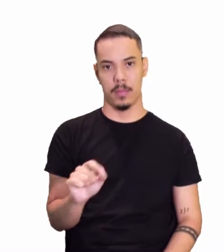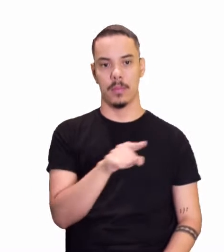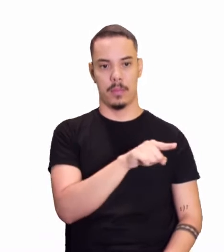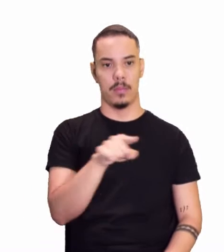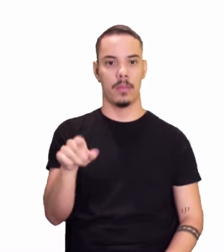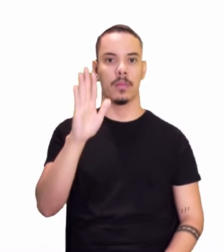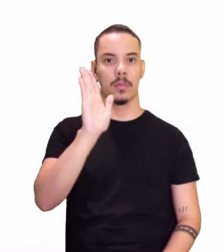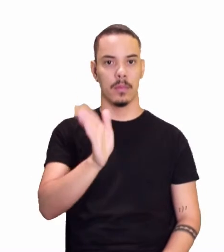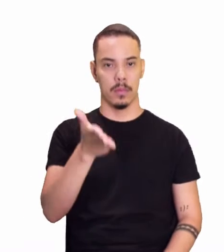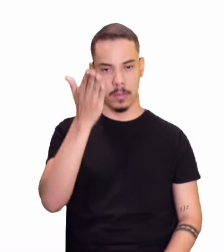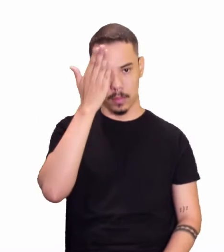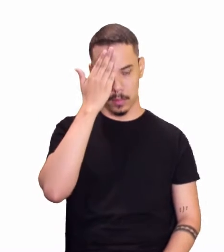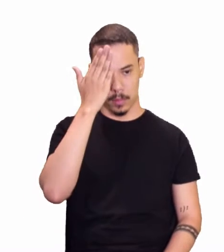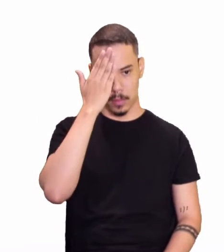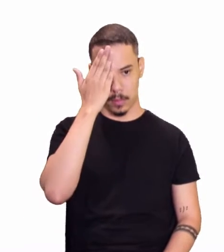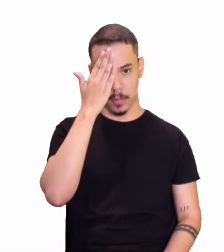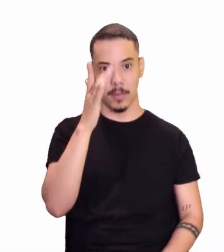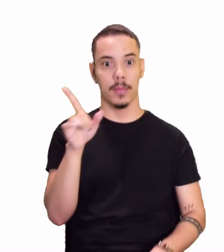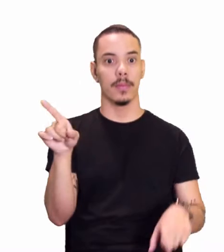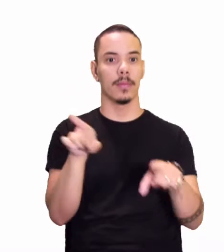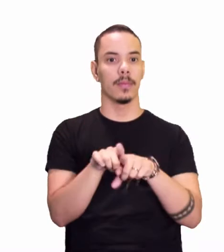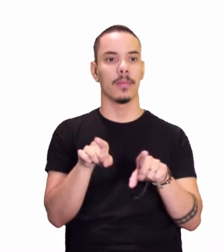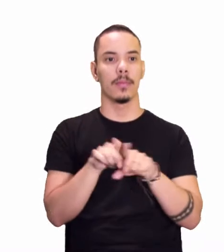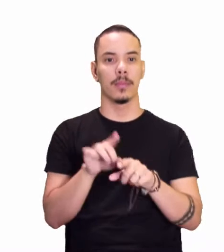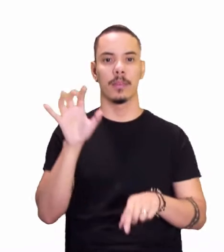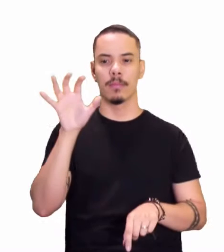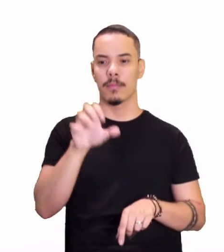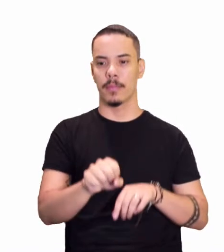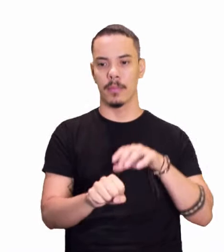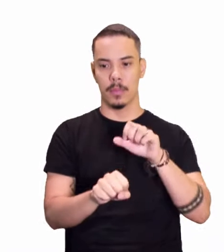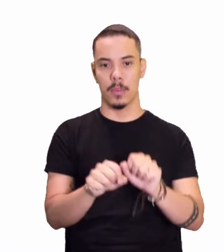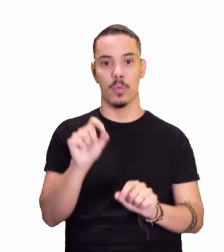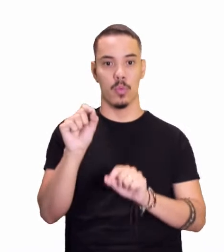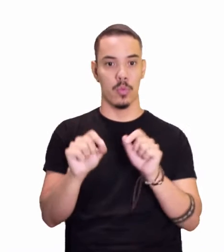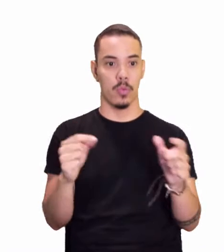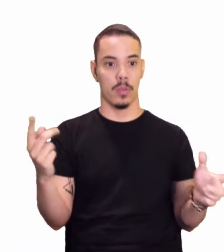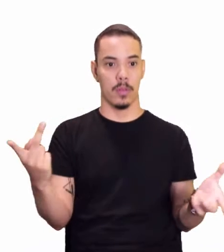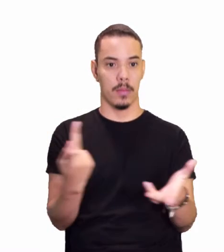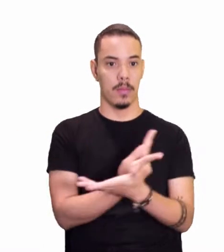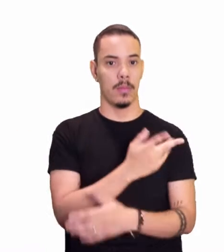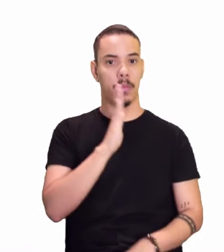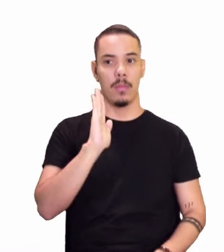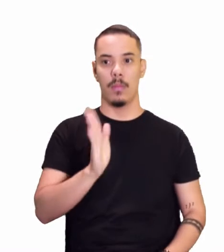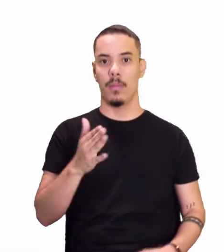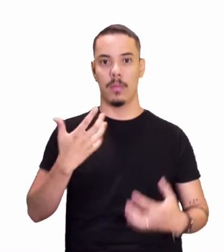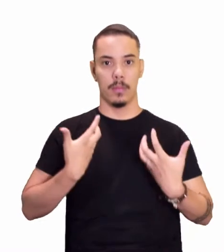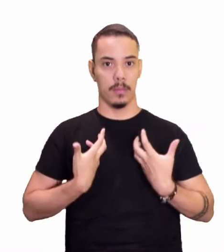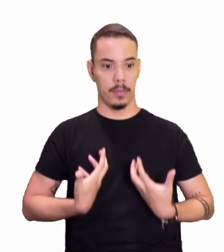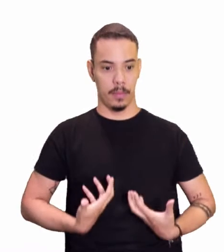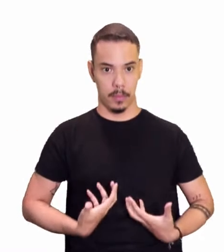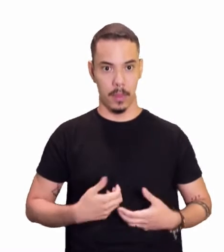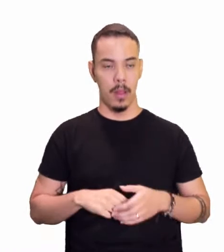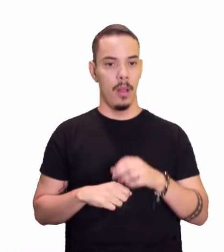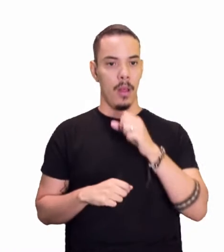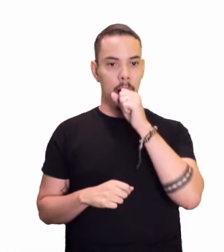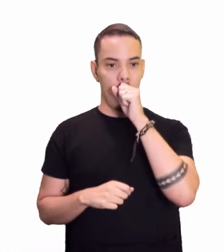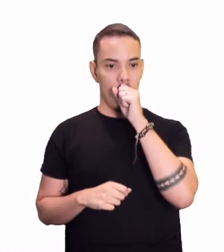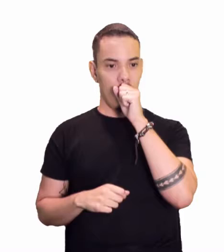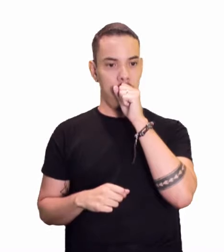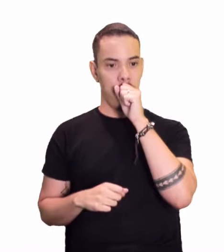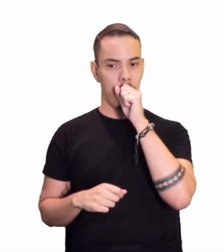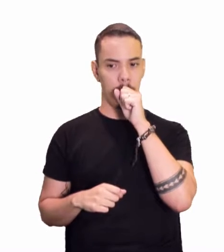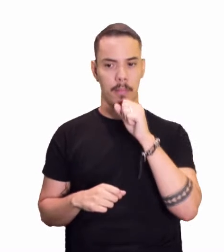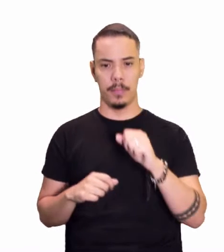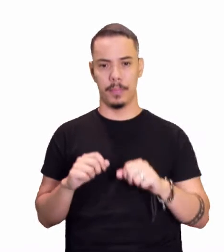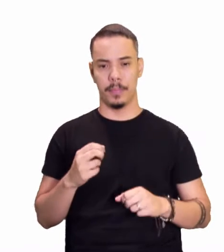já sabe, e veio, o que aconteceu? Já estava cansado. Aí começaram a